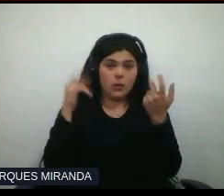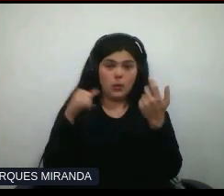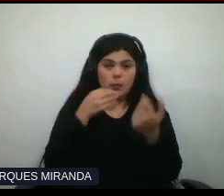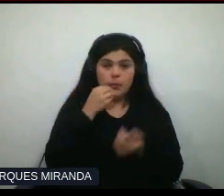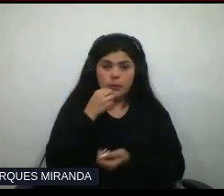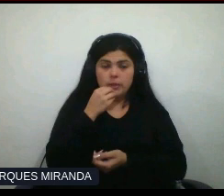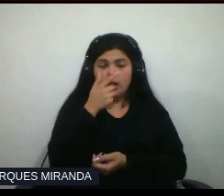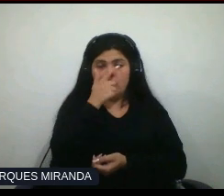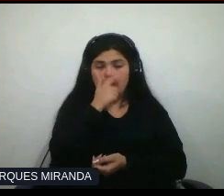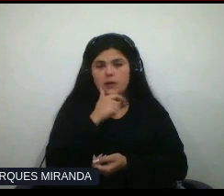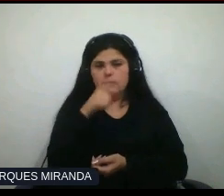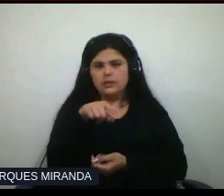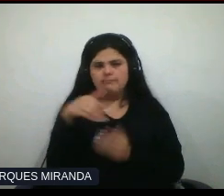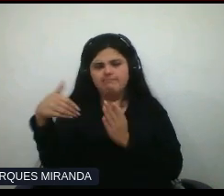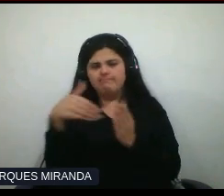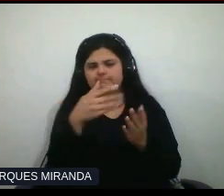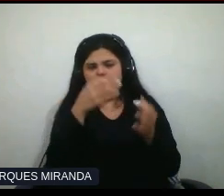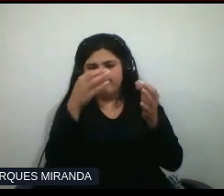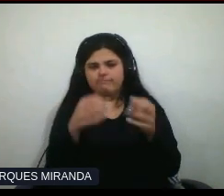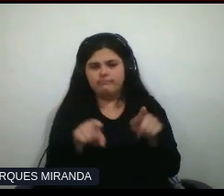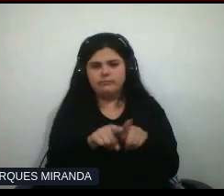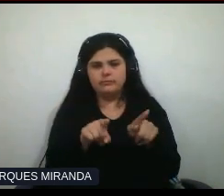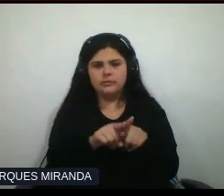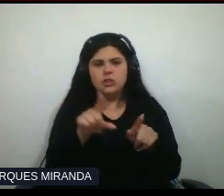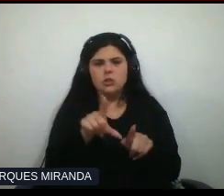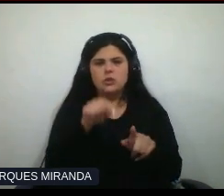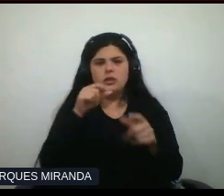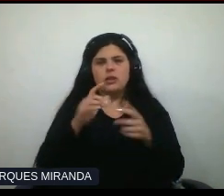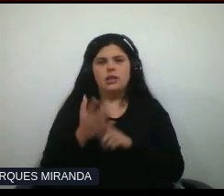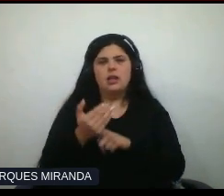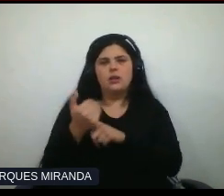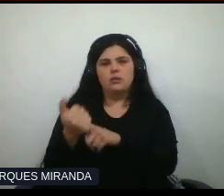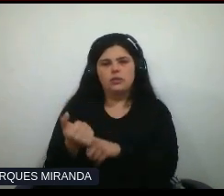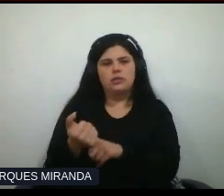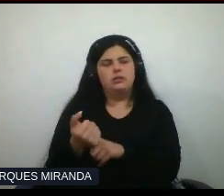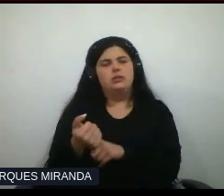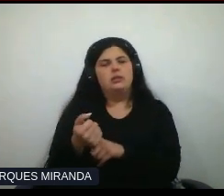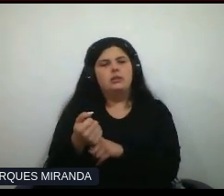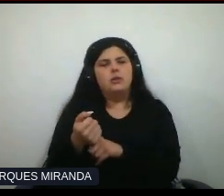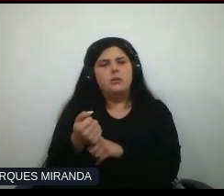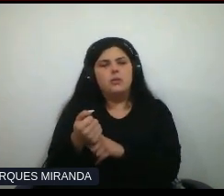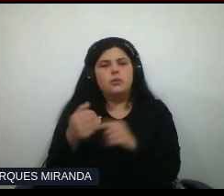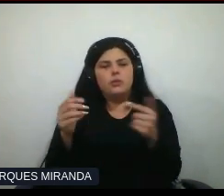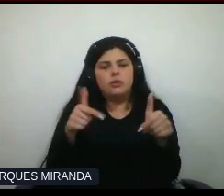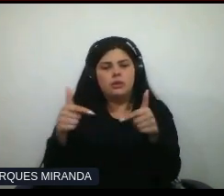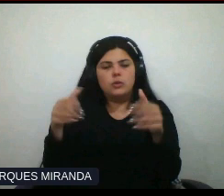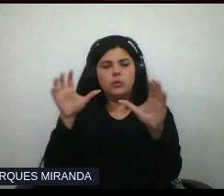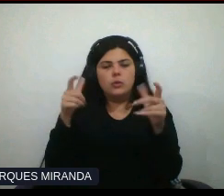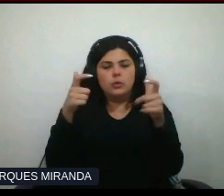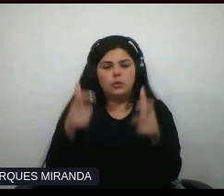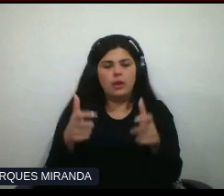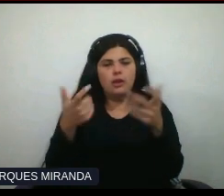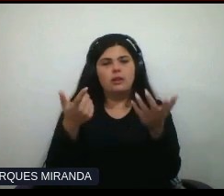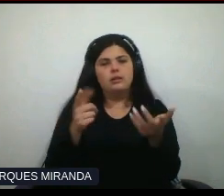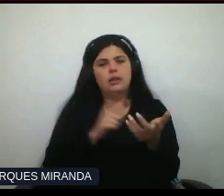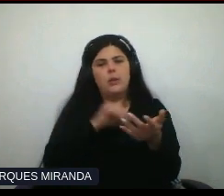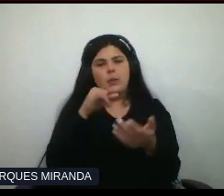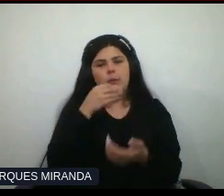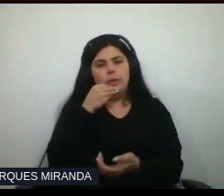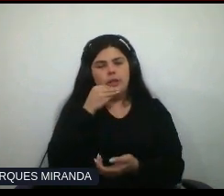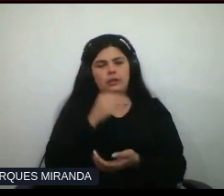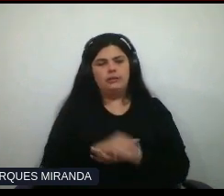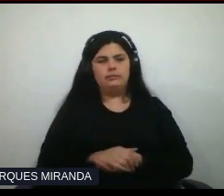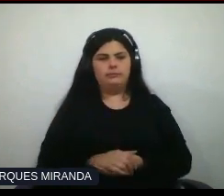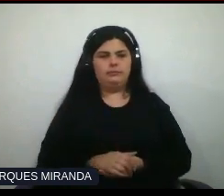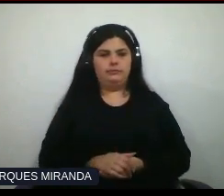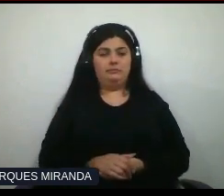acho que vocês estão no caminho certo, porque vocês escolheram a tecnologia enquanto vertical para trabalhar, então tem muita oportunidade. Está